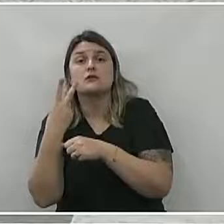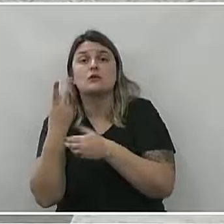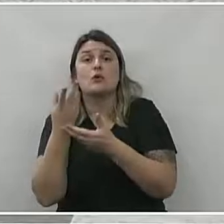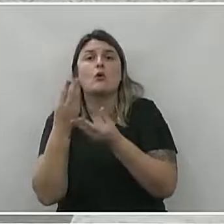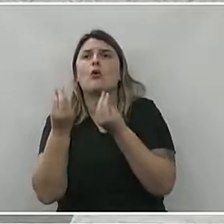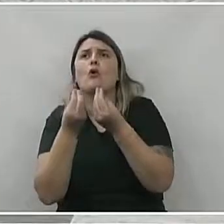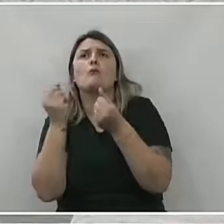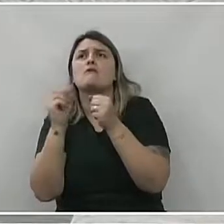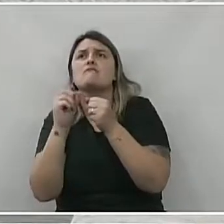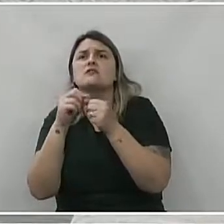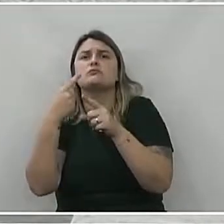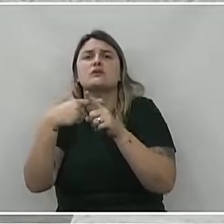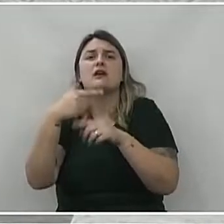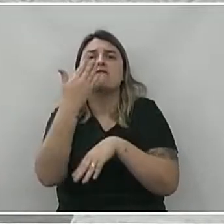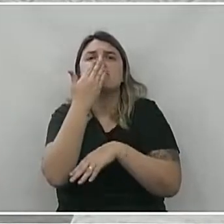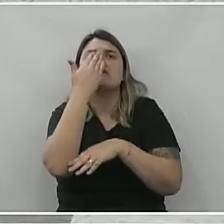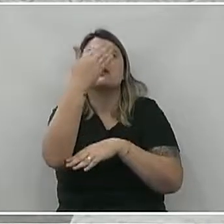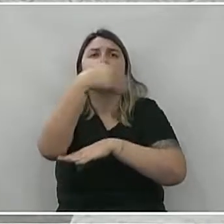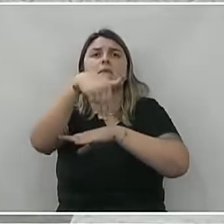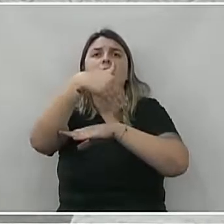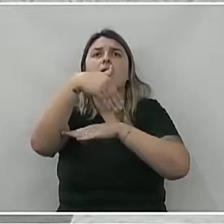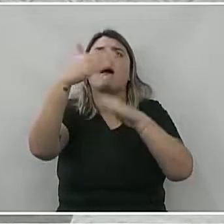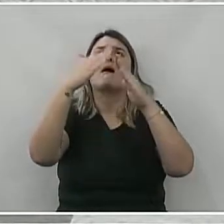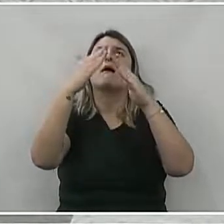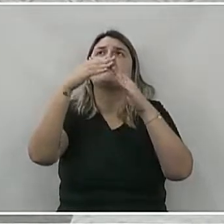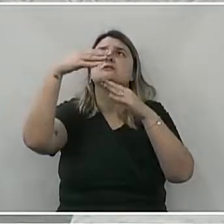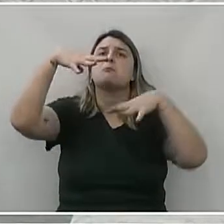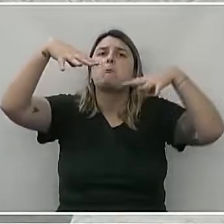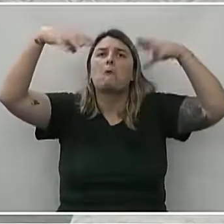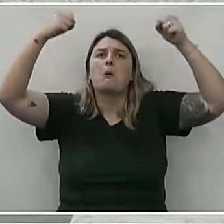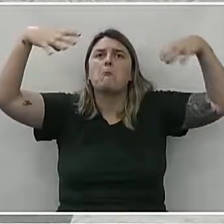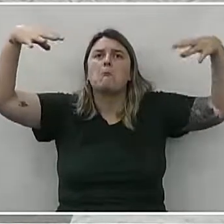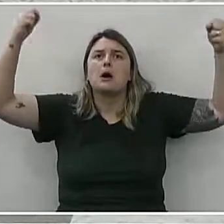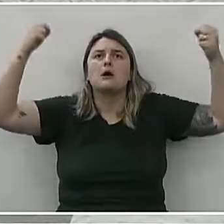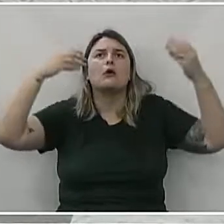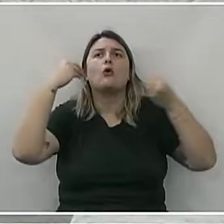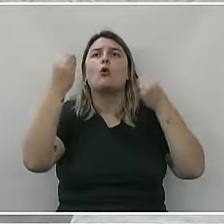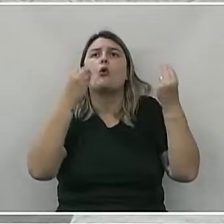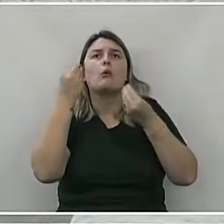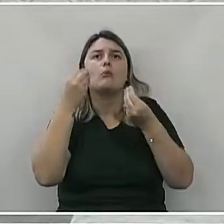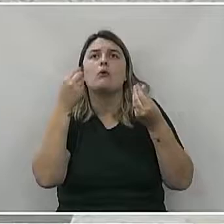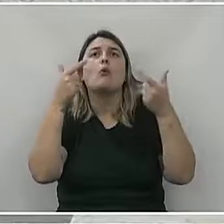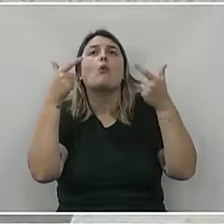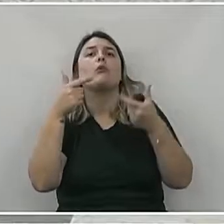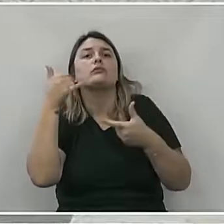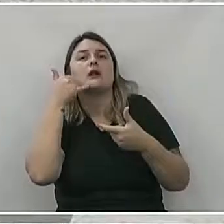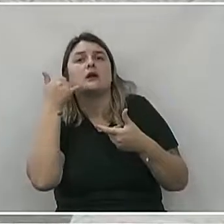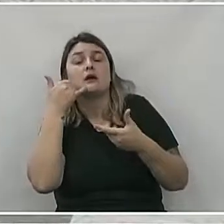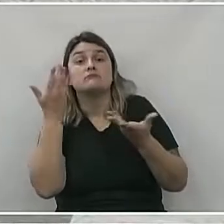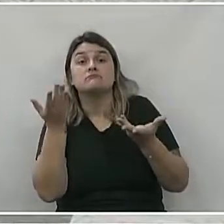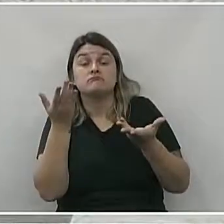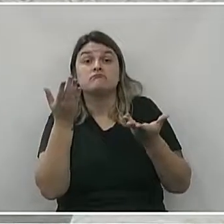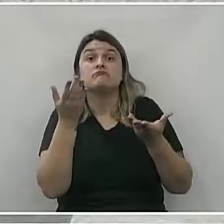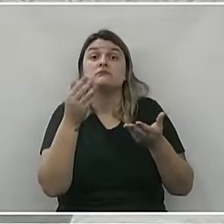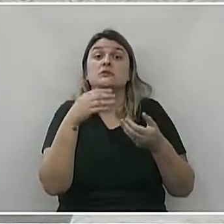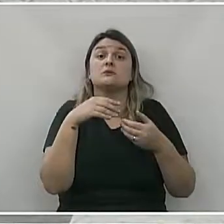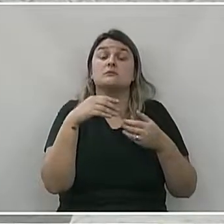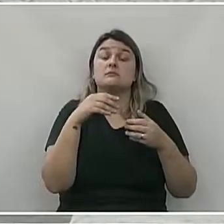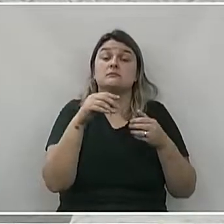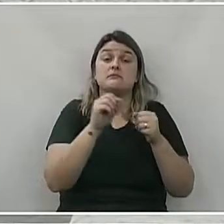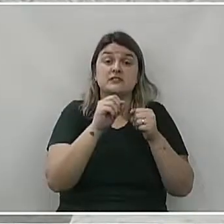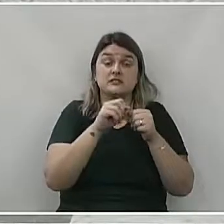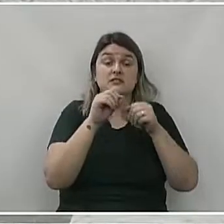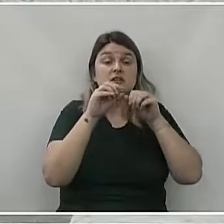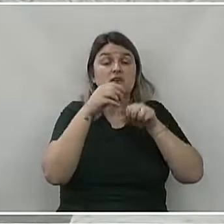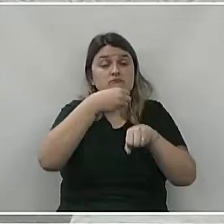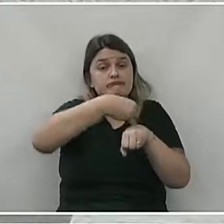tal solicitação, se elaborando grandes quantidades de ofícios de gabinete, um caminho mais